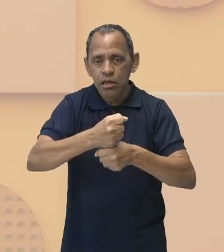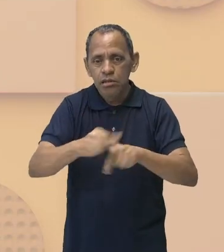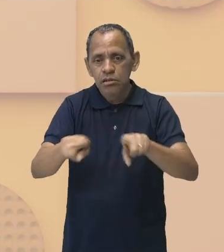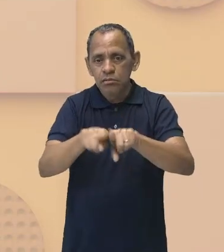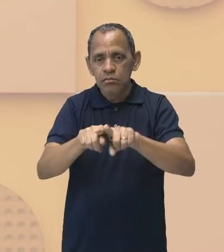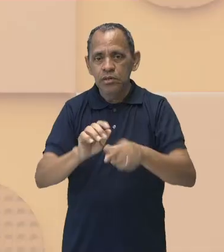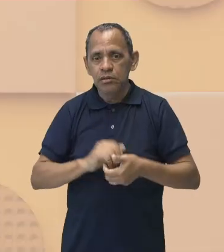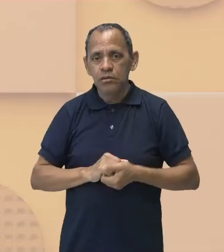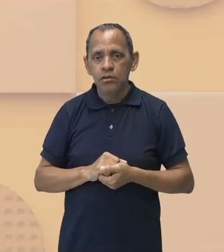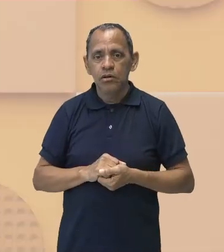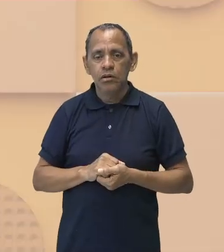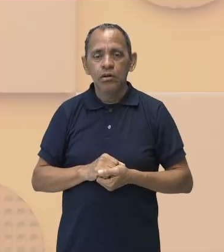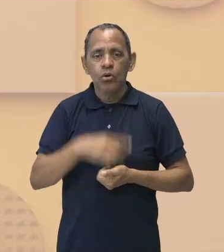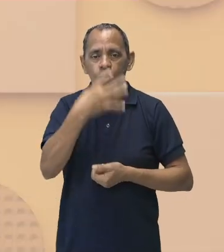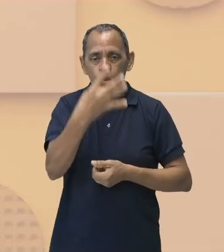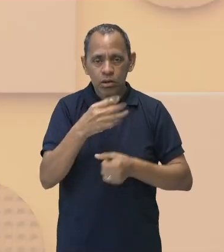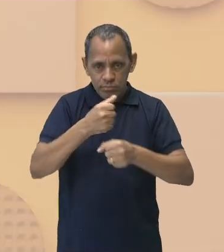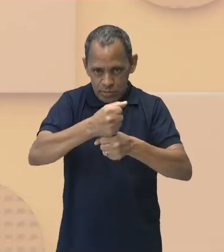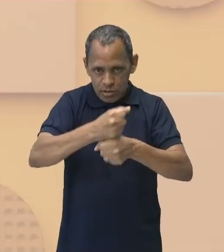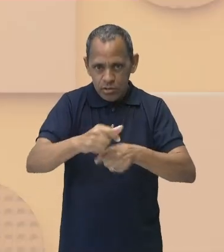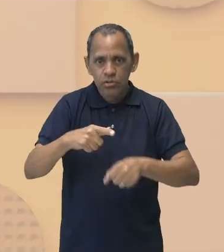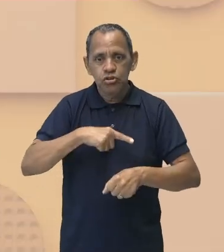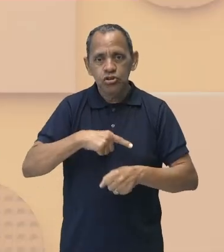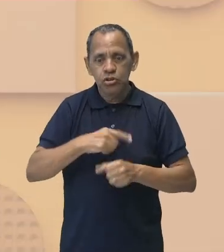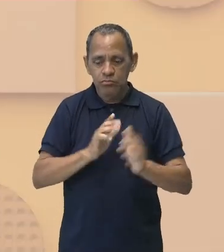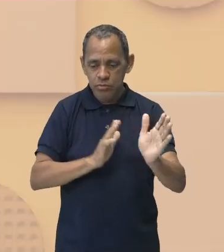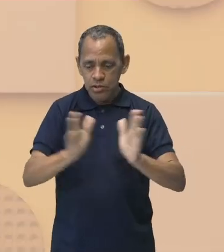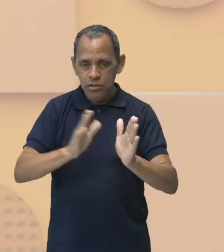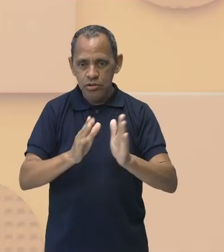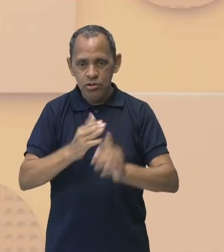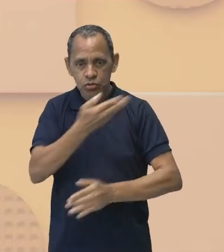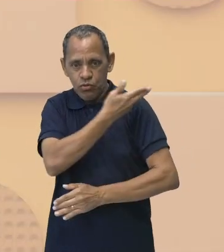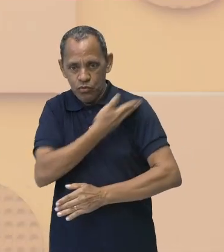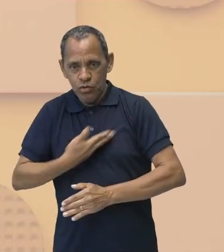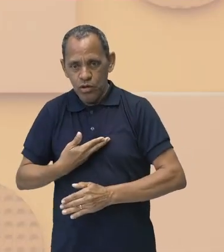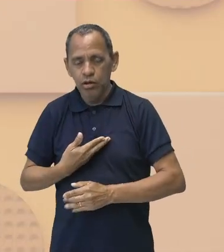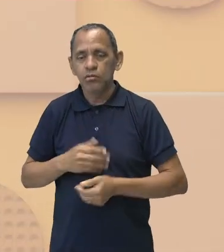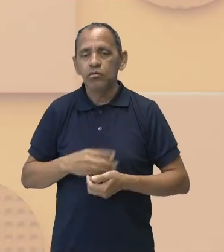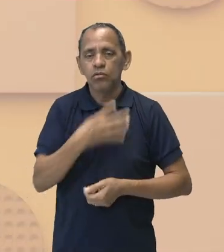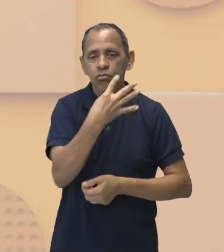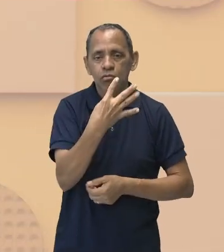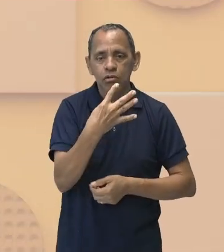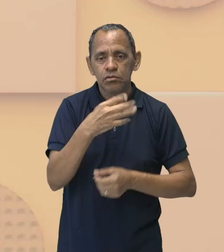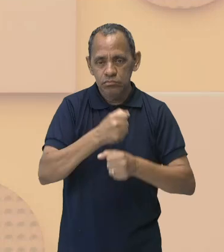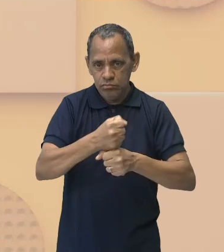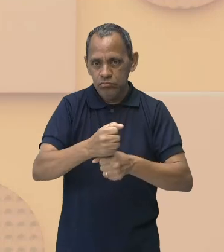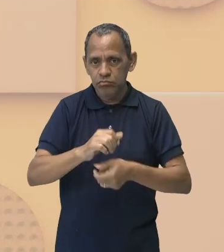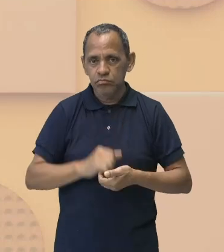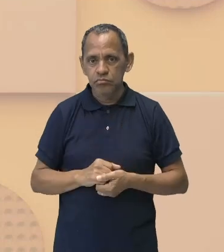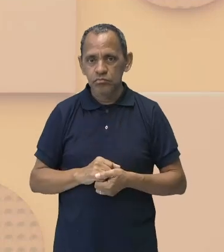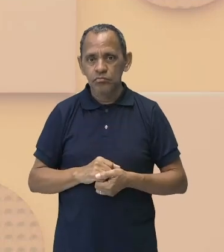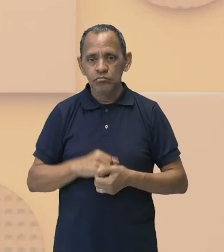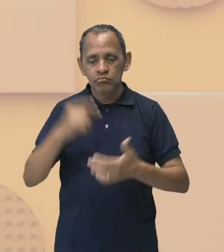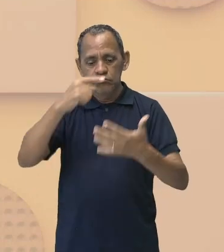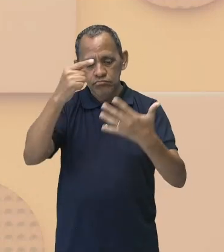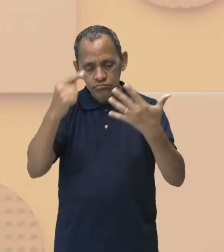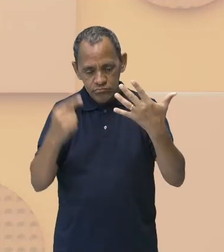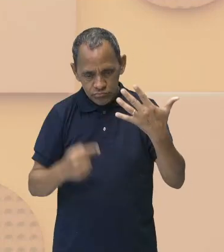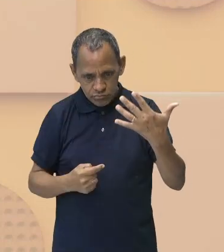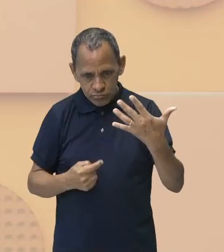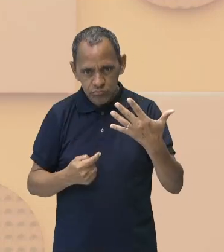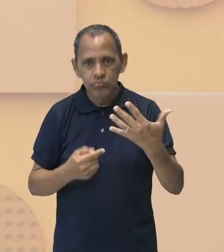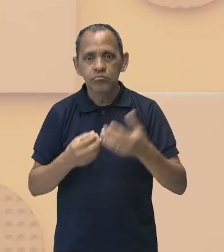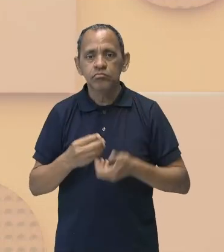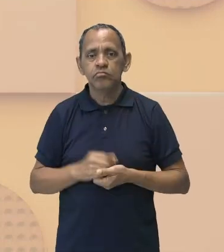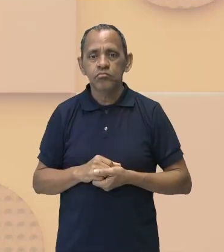e teria ali um período para governar, que eram 4 anos, certo? E essas questões foram colocadas, né,